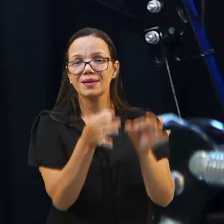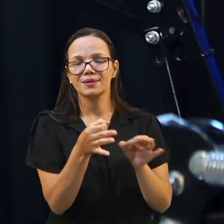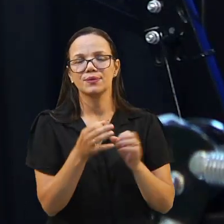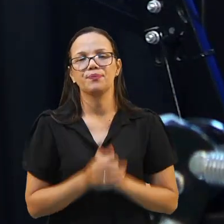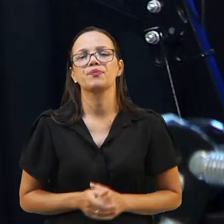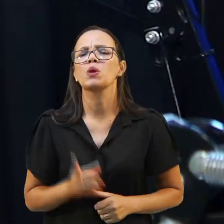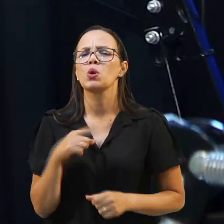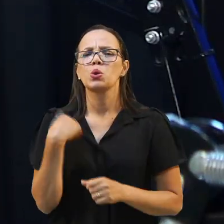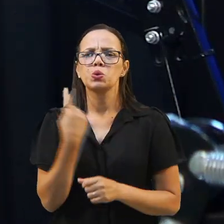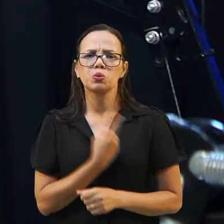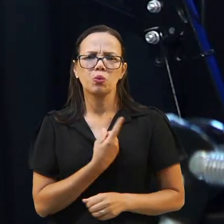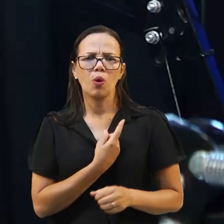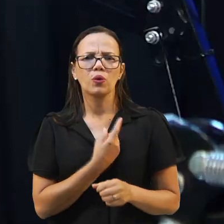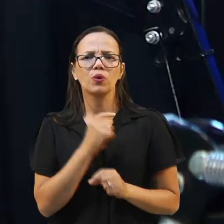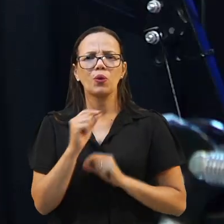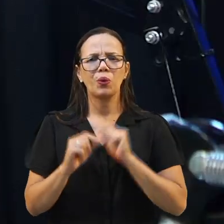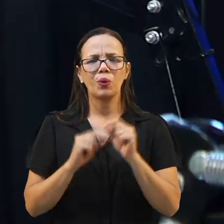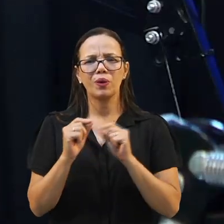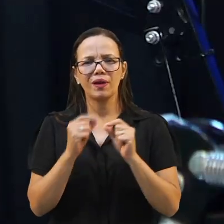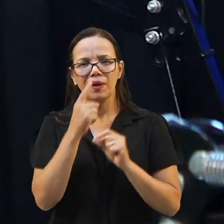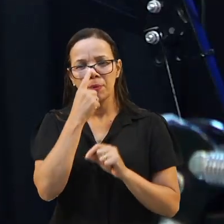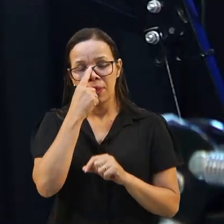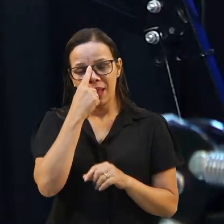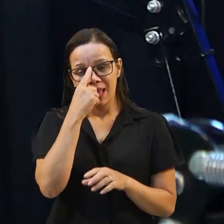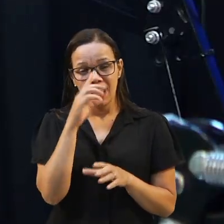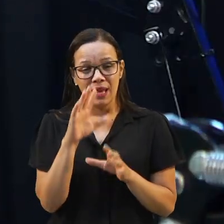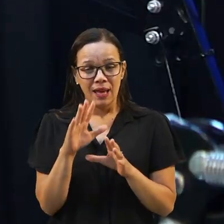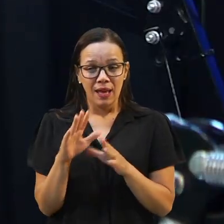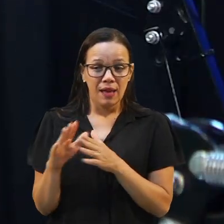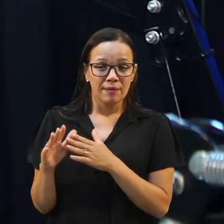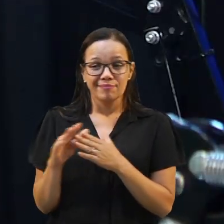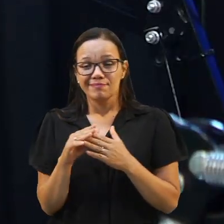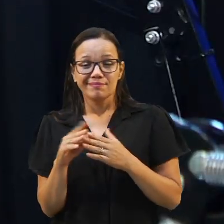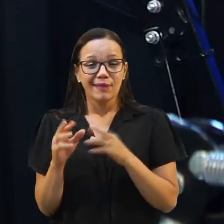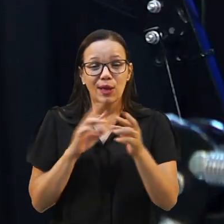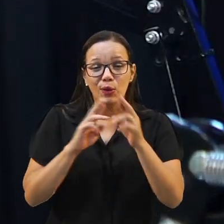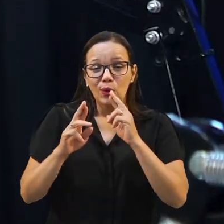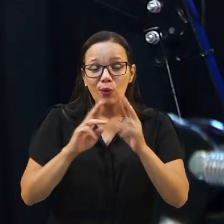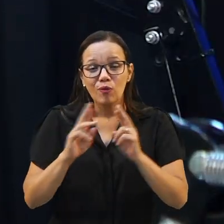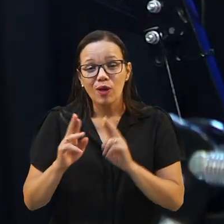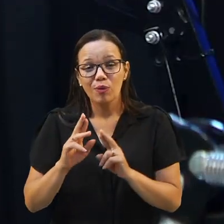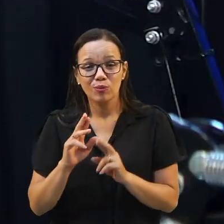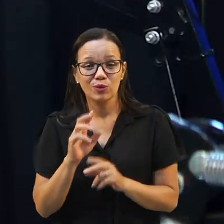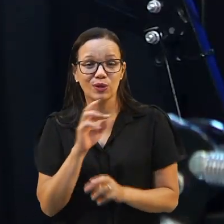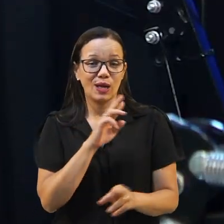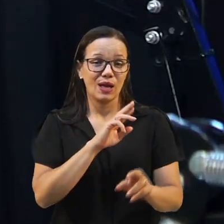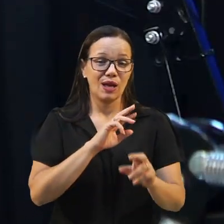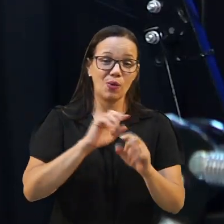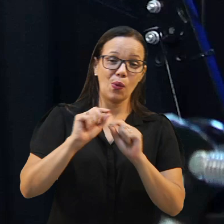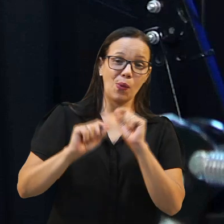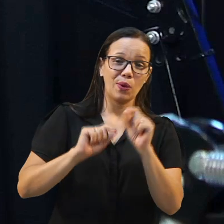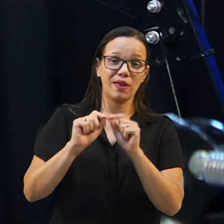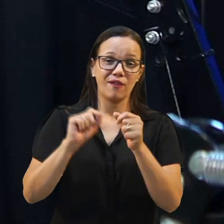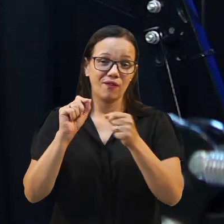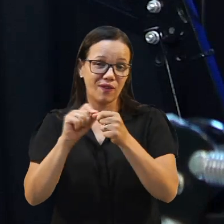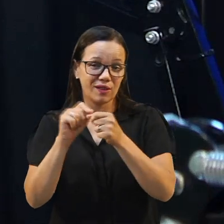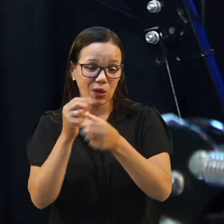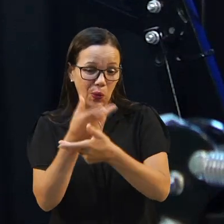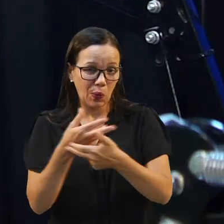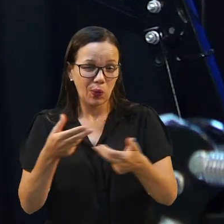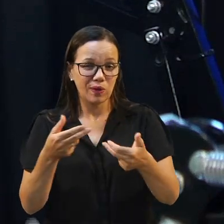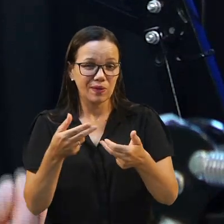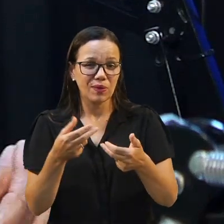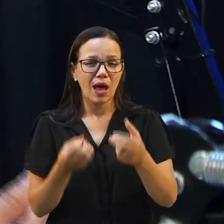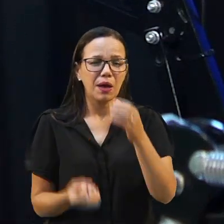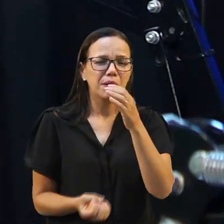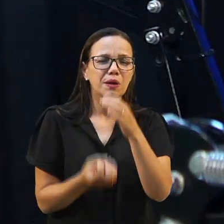E nós, envolvidos naquela causa, resolvemos fazer alguma coisa. Começamos a criar